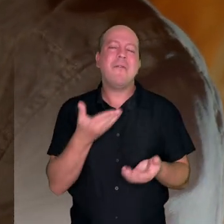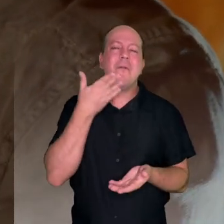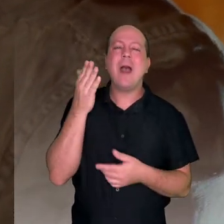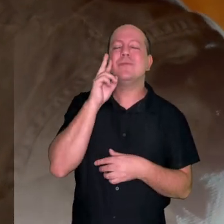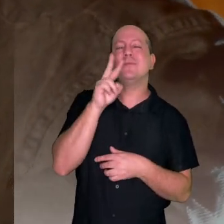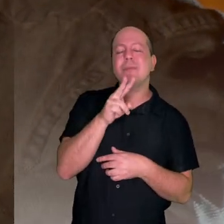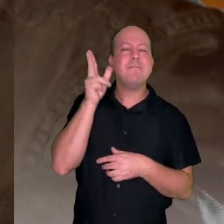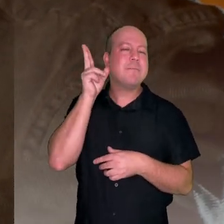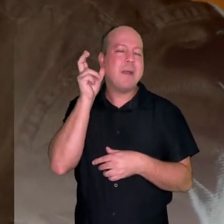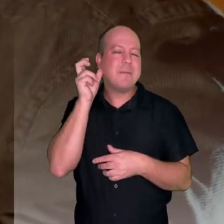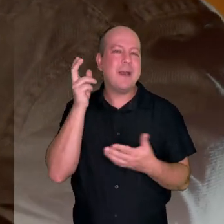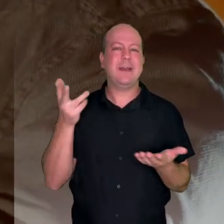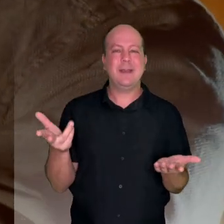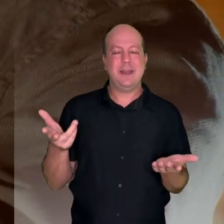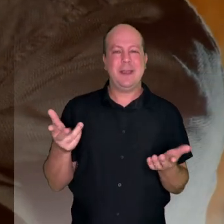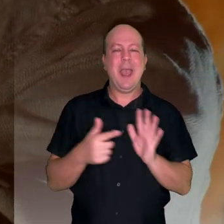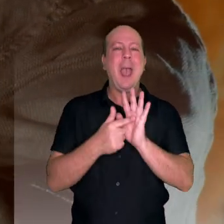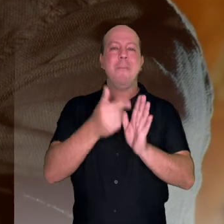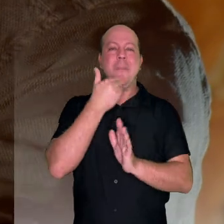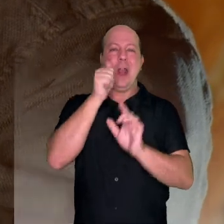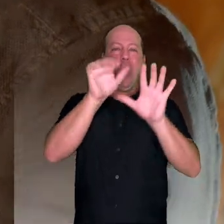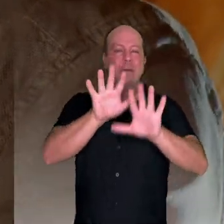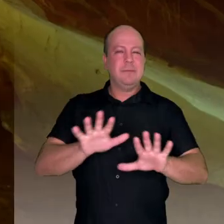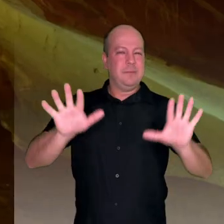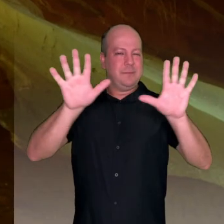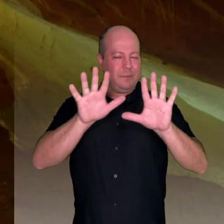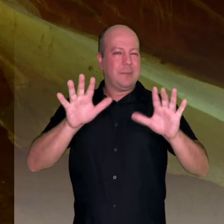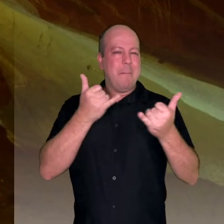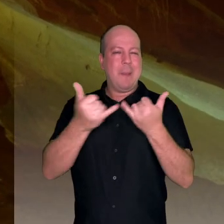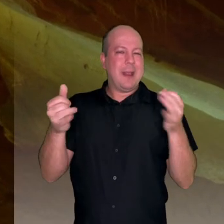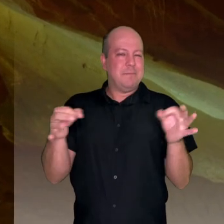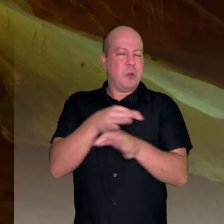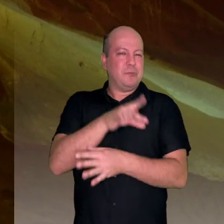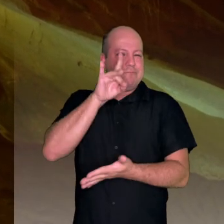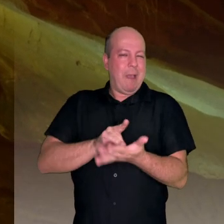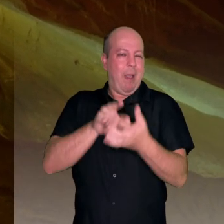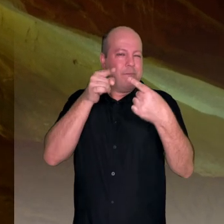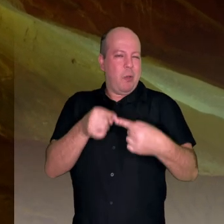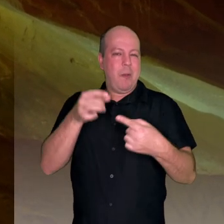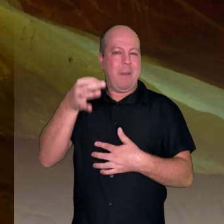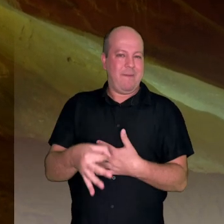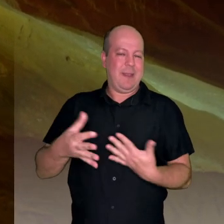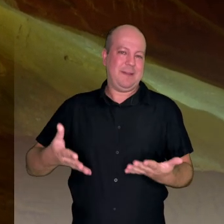plácida. Então eu acho que, assim, pô, que uma ilustração melhor para esse cenário, assim, caiu como uma luva.